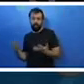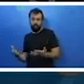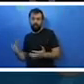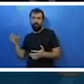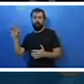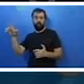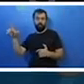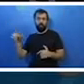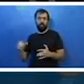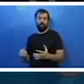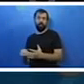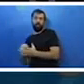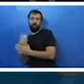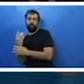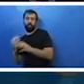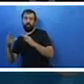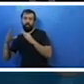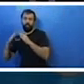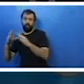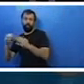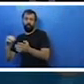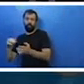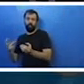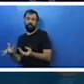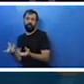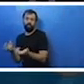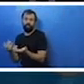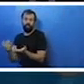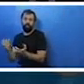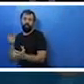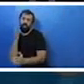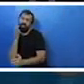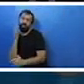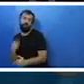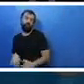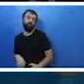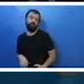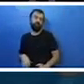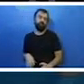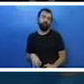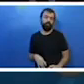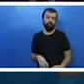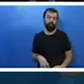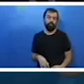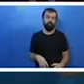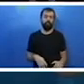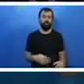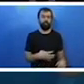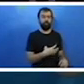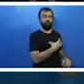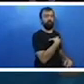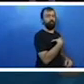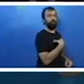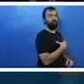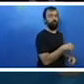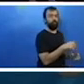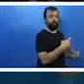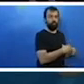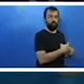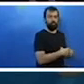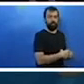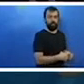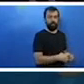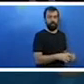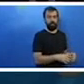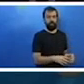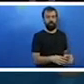de fundição. E com E. F. Salvador, na Bahia, deixou de ser a